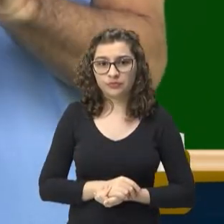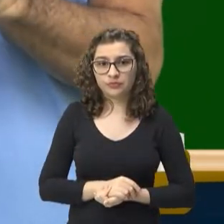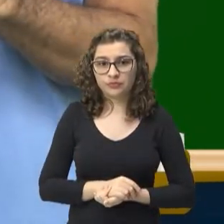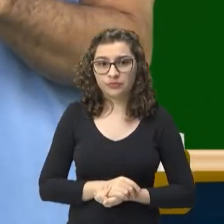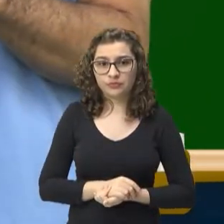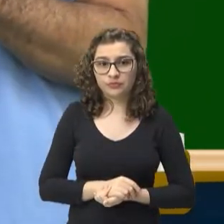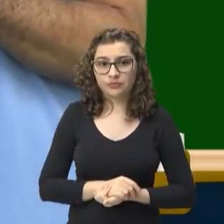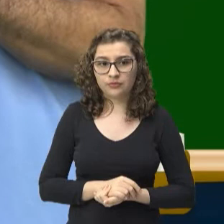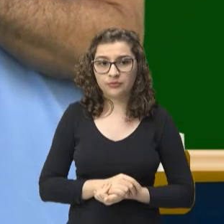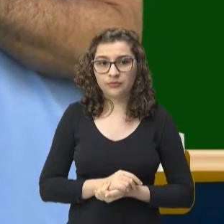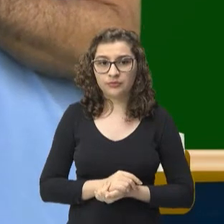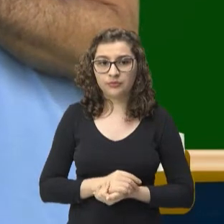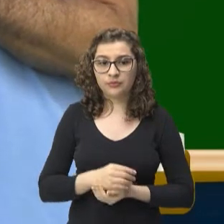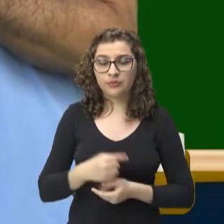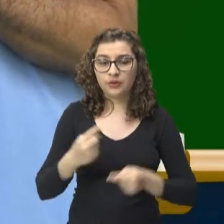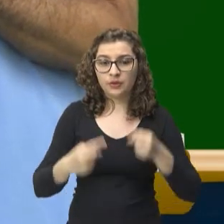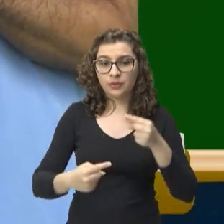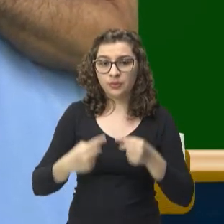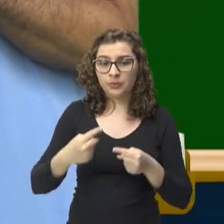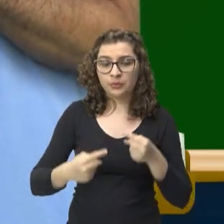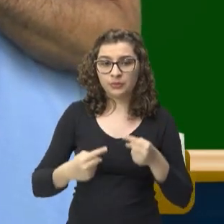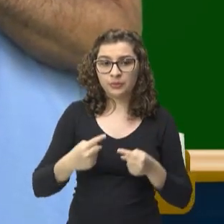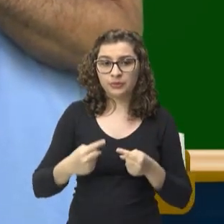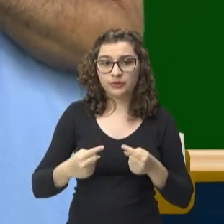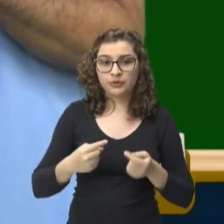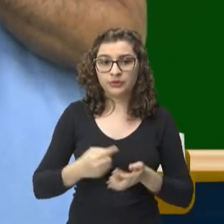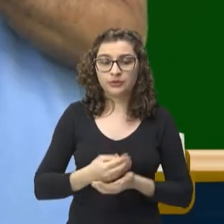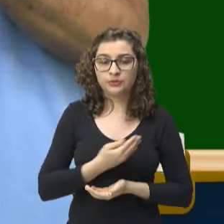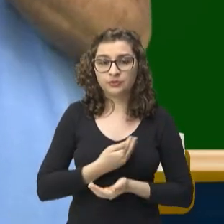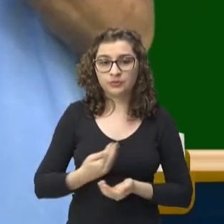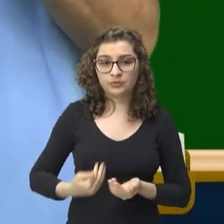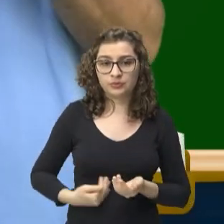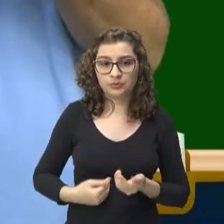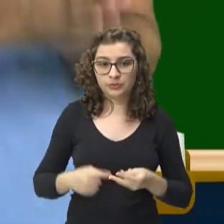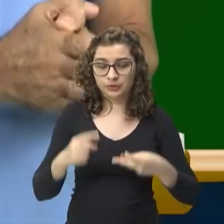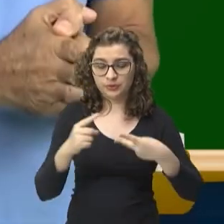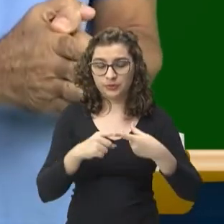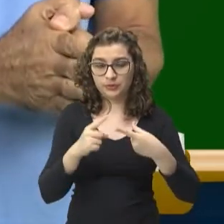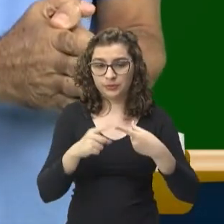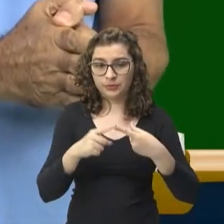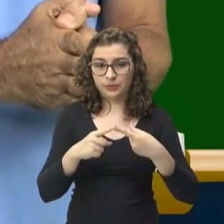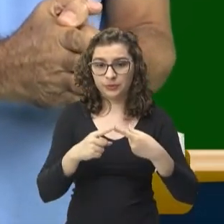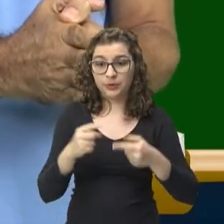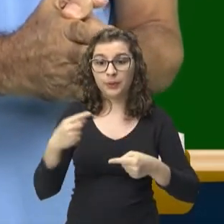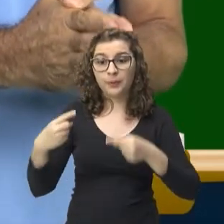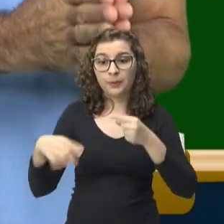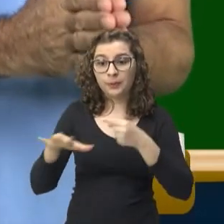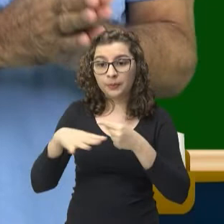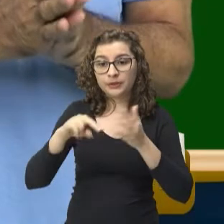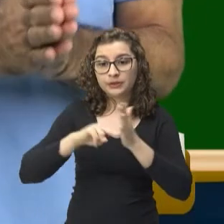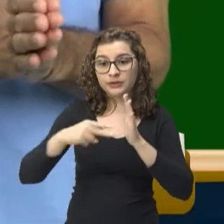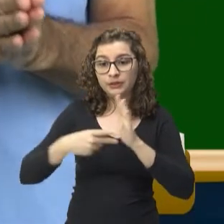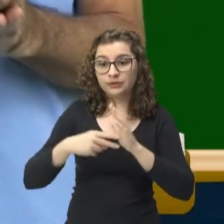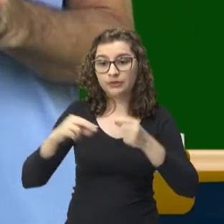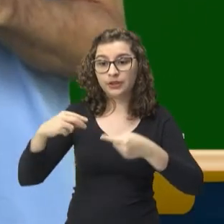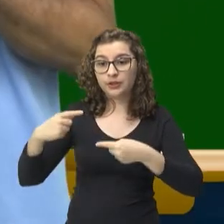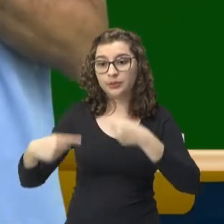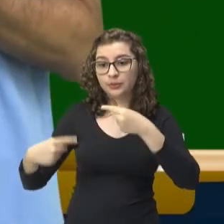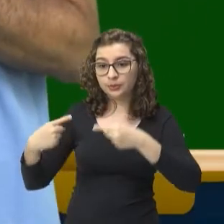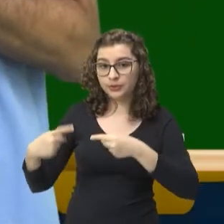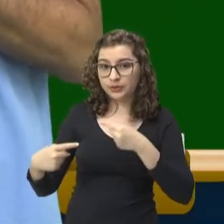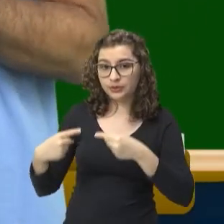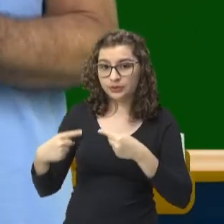Porque a política pública tem um sentido que ele é político, né? Então tem a ver